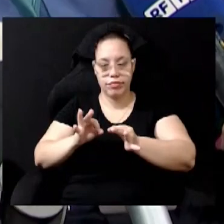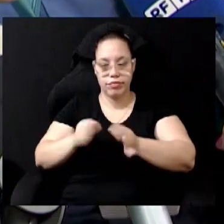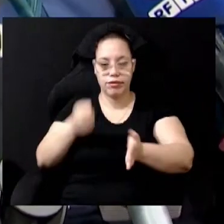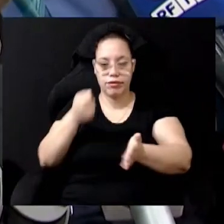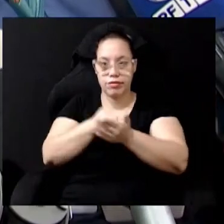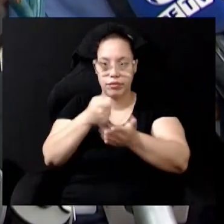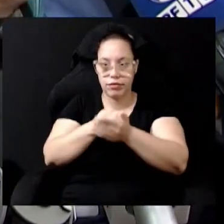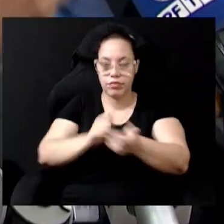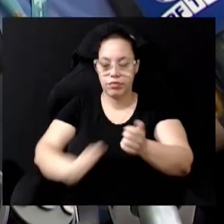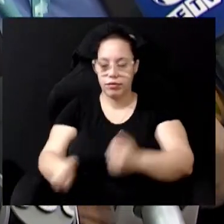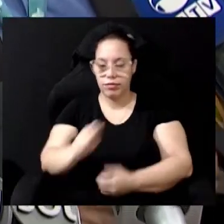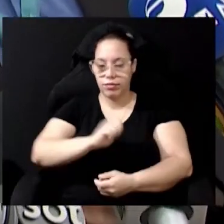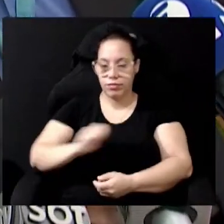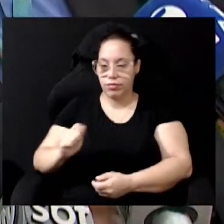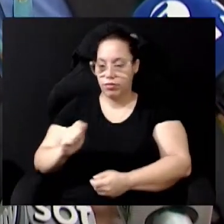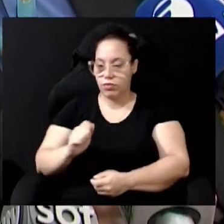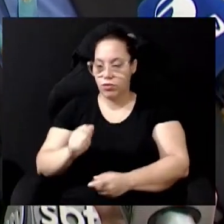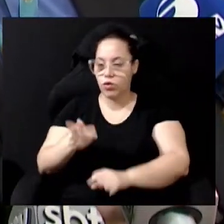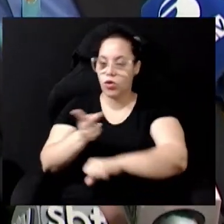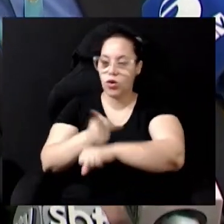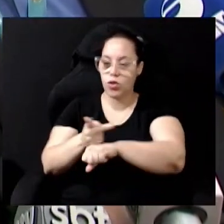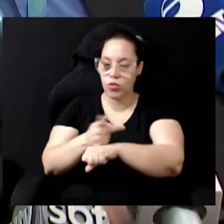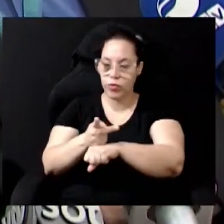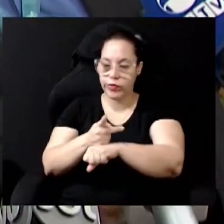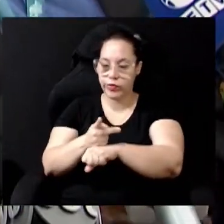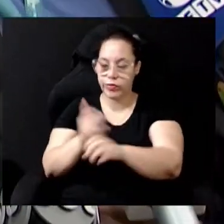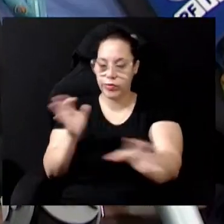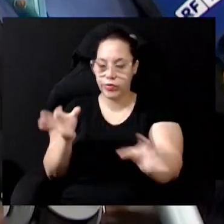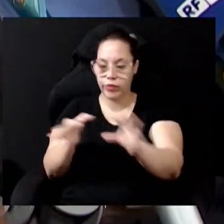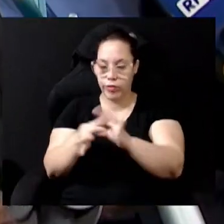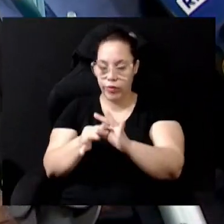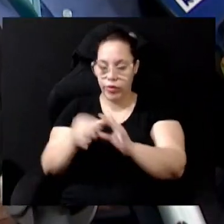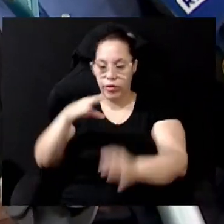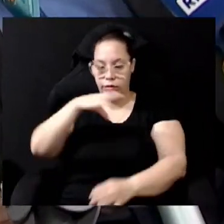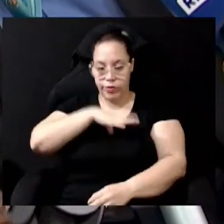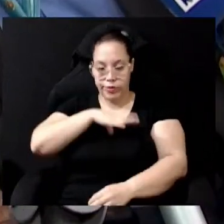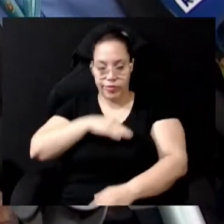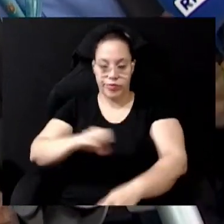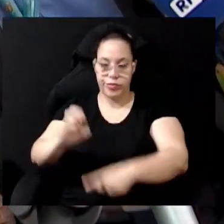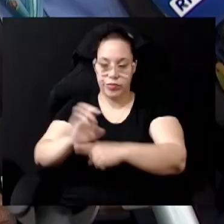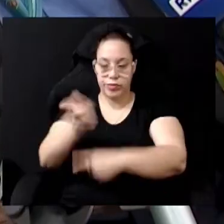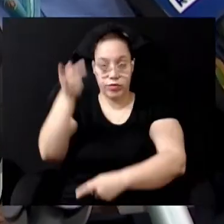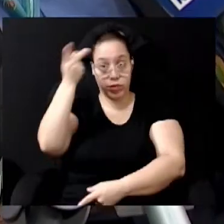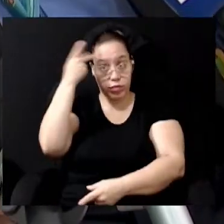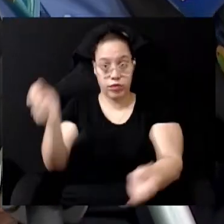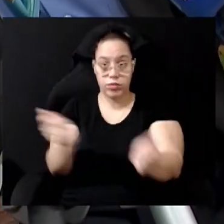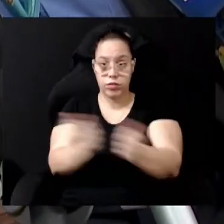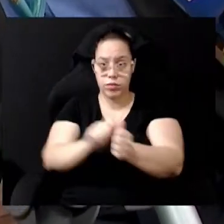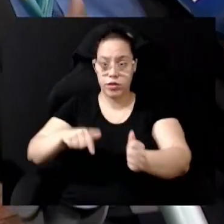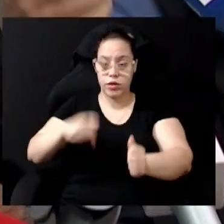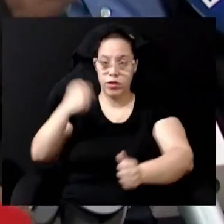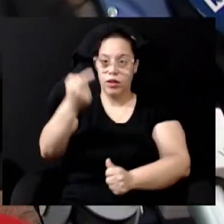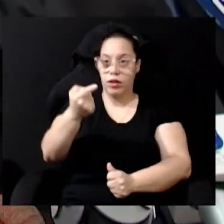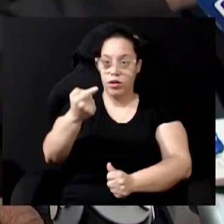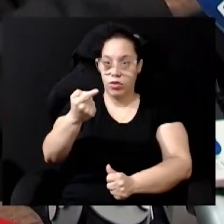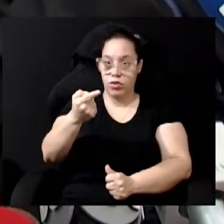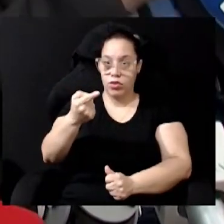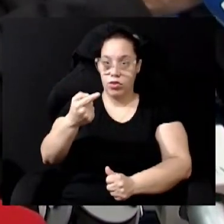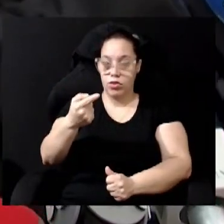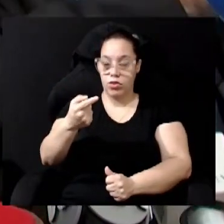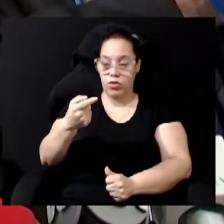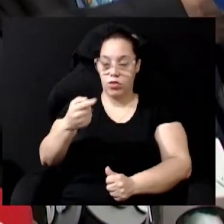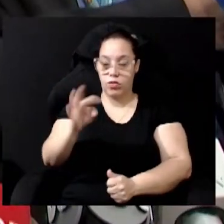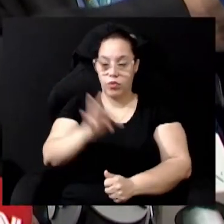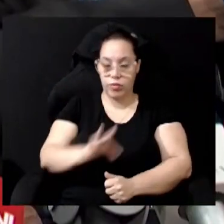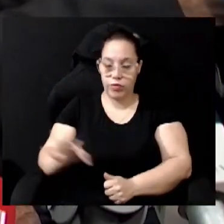associação busca unir os interesses coletivos dos municípios do estado de São Paulo, junto com os demais estados, com a Confederação Nacional, para a gente buscar